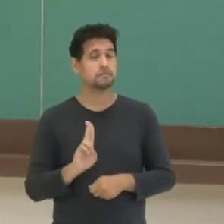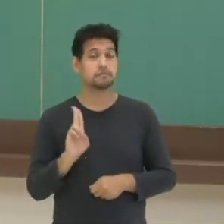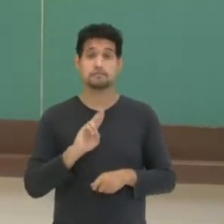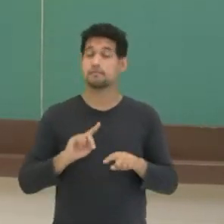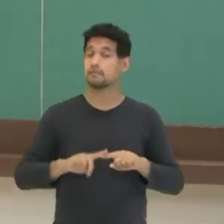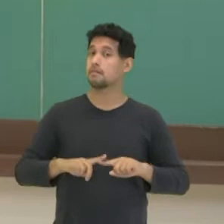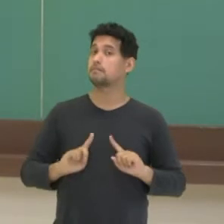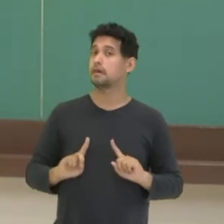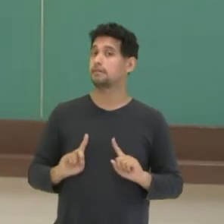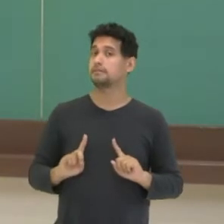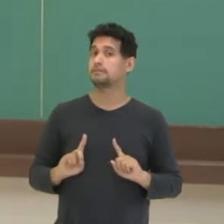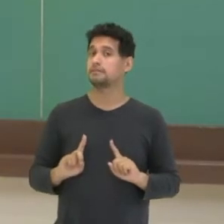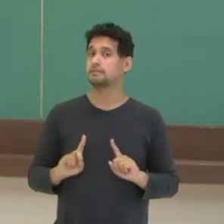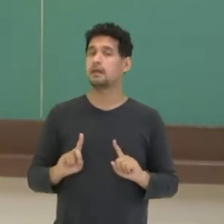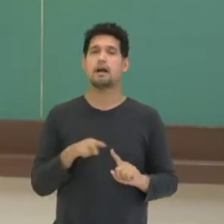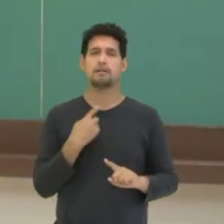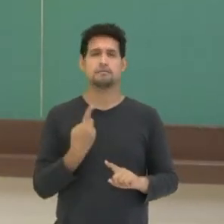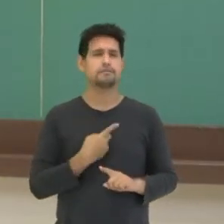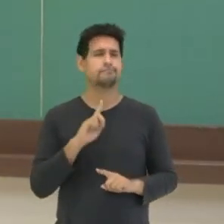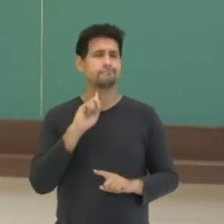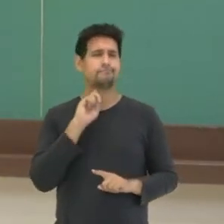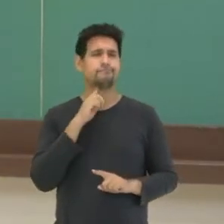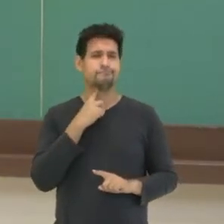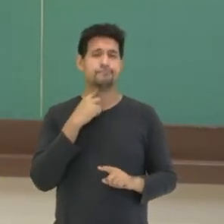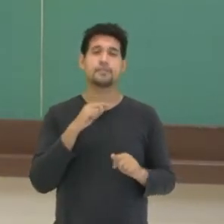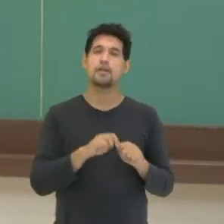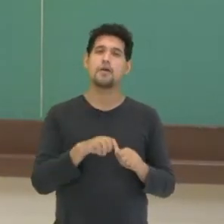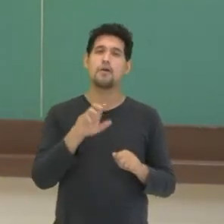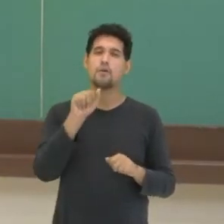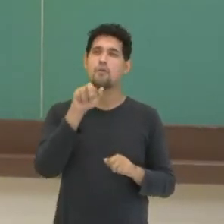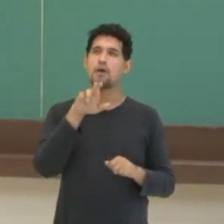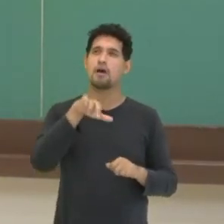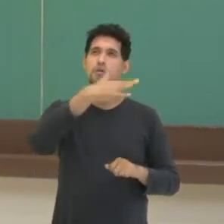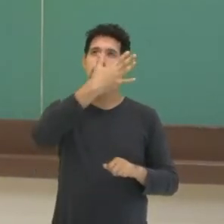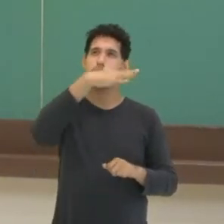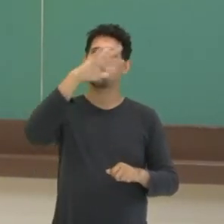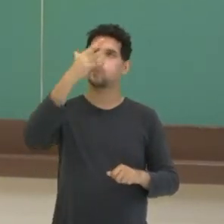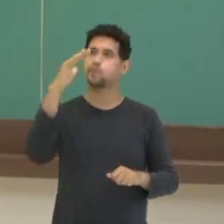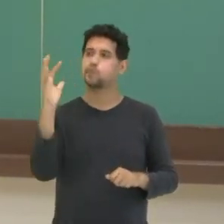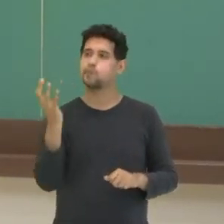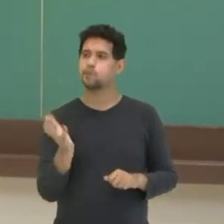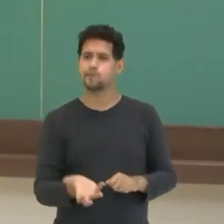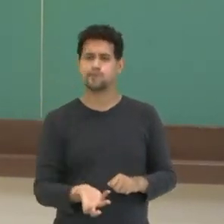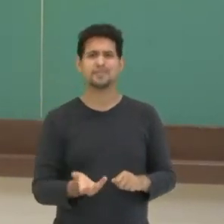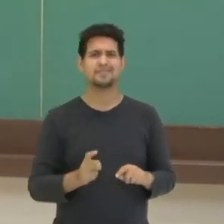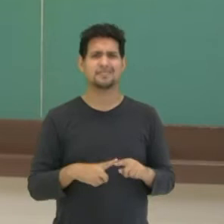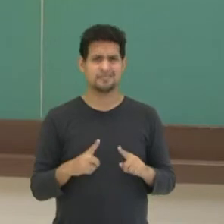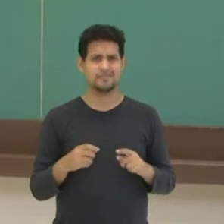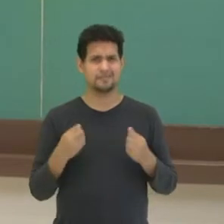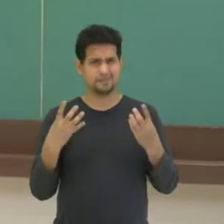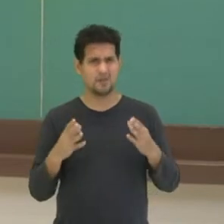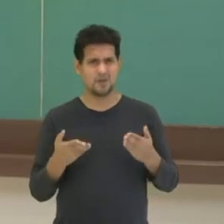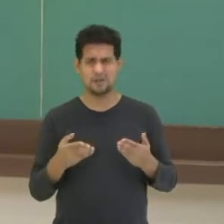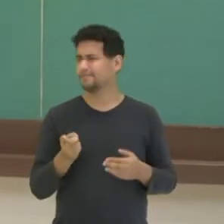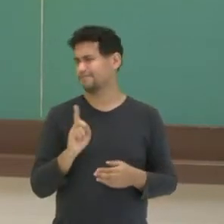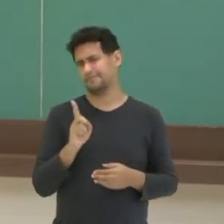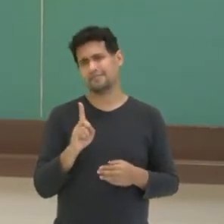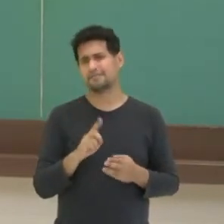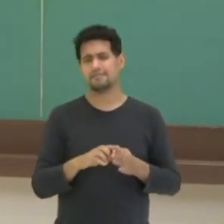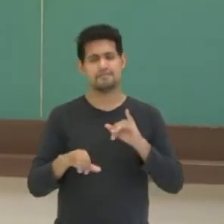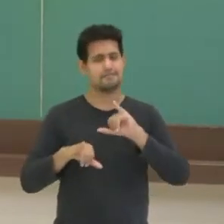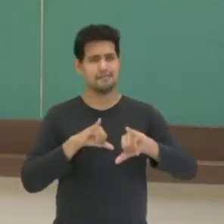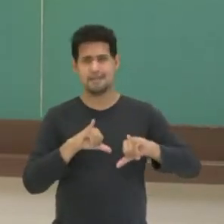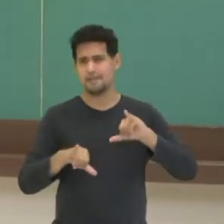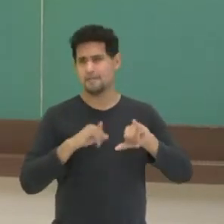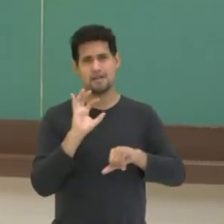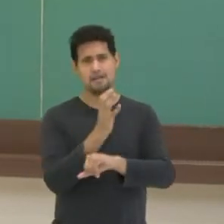mas também poluindo o nosso ar atmosférico. Professor, nós vamos entrar nessa questão? Não, química ambiental,